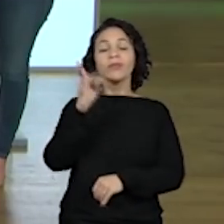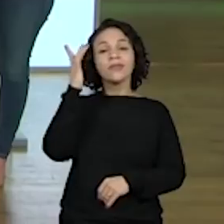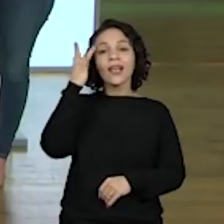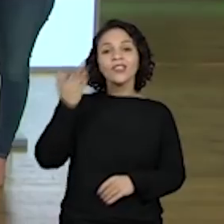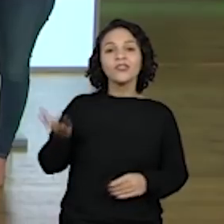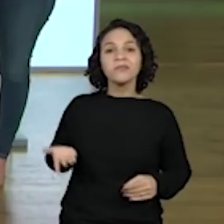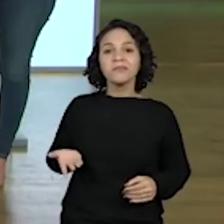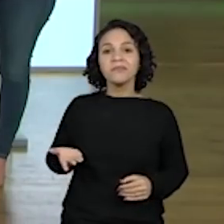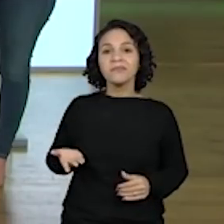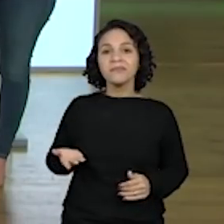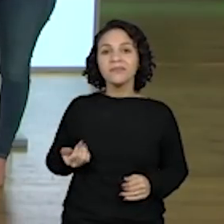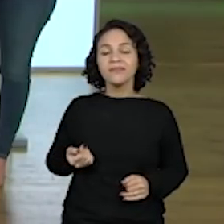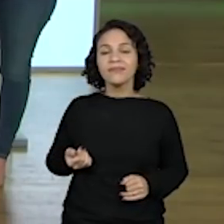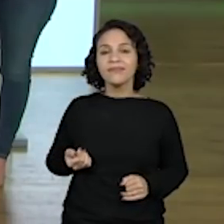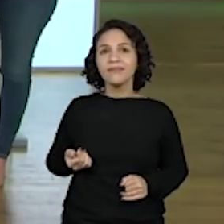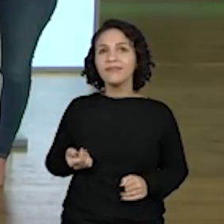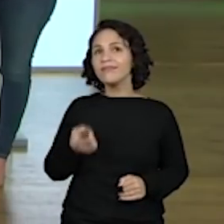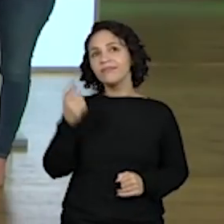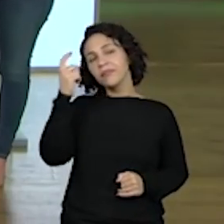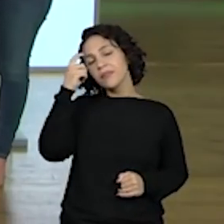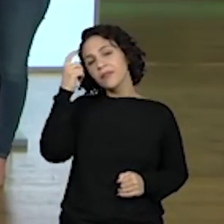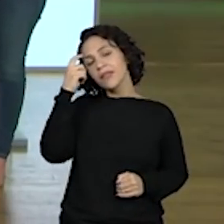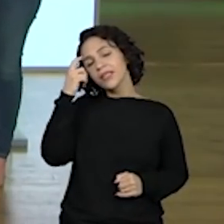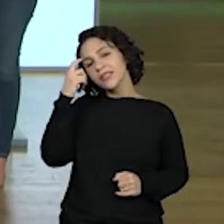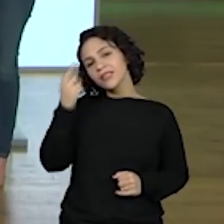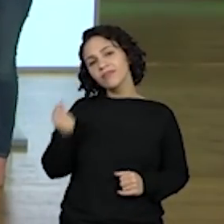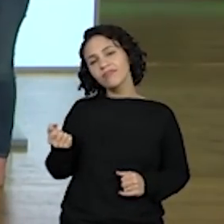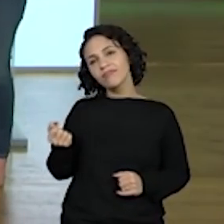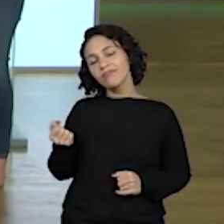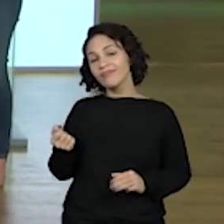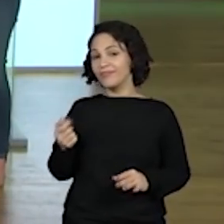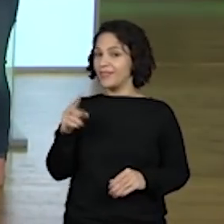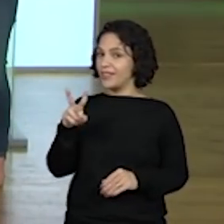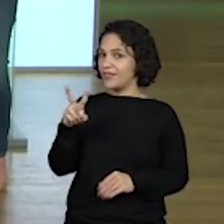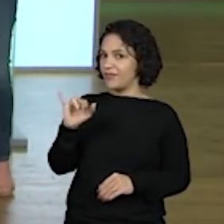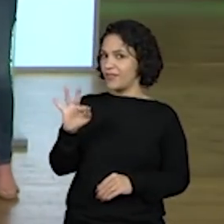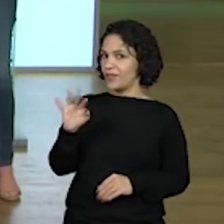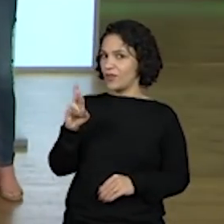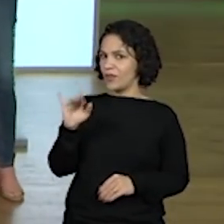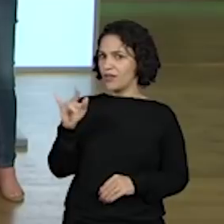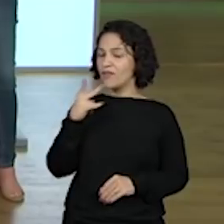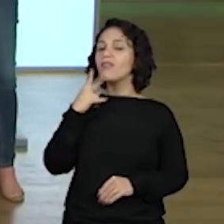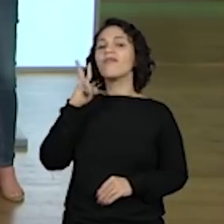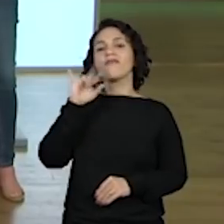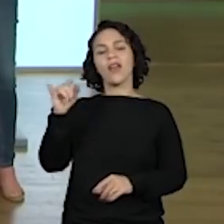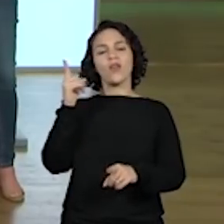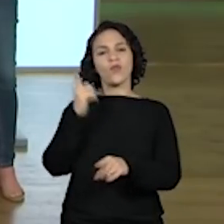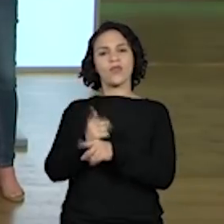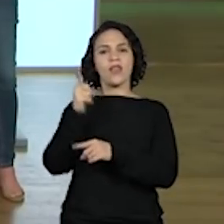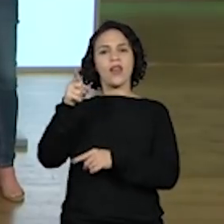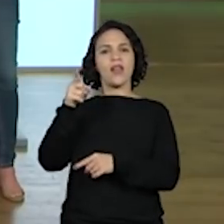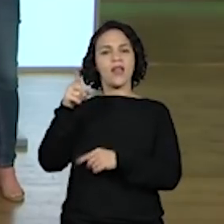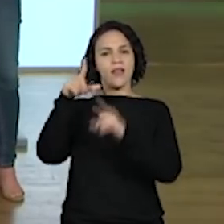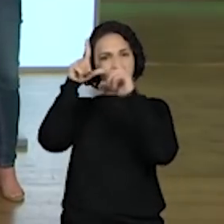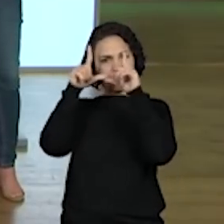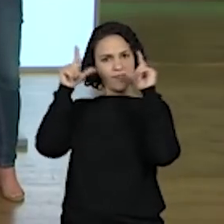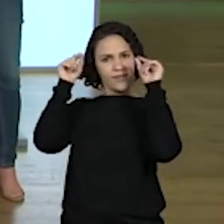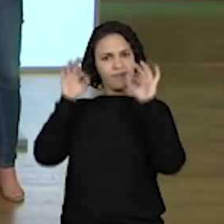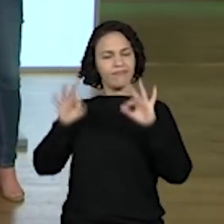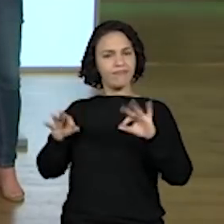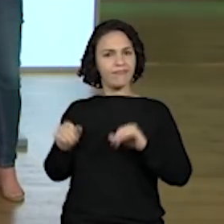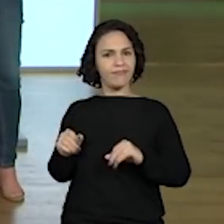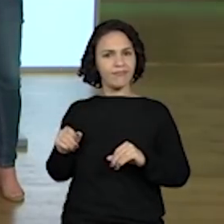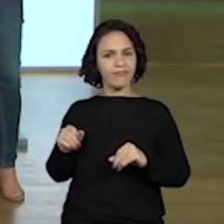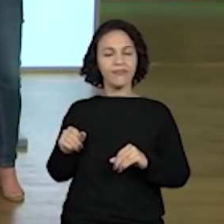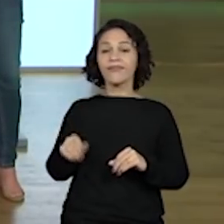acham? Estão pensando aqui comigo? A Vitória está achando que os pais vão encontrá-la. O Davi e a